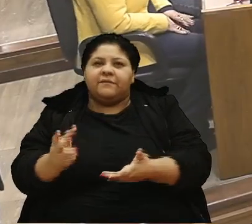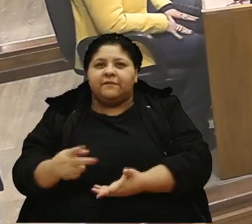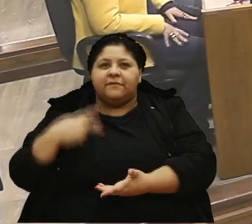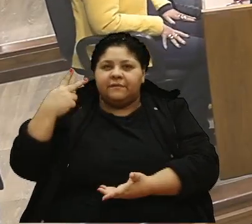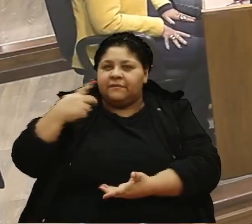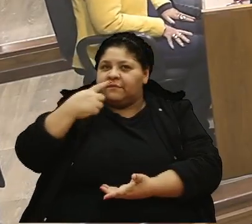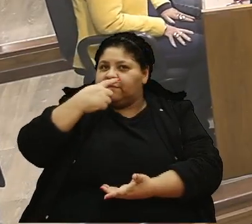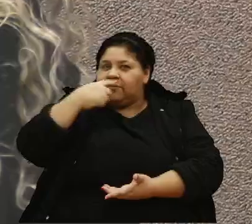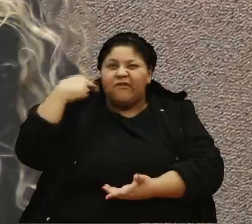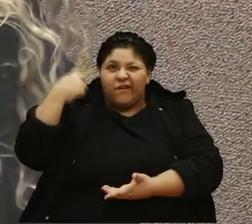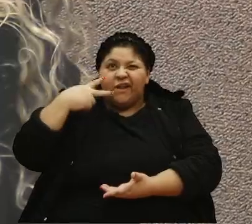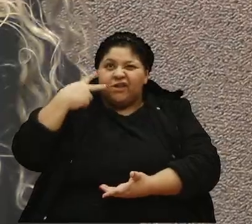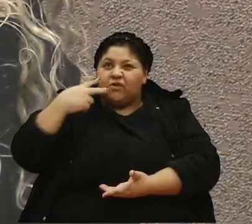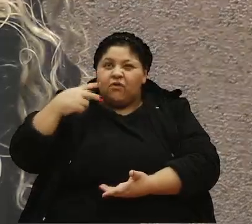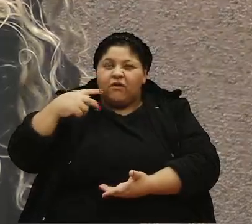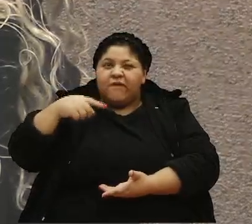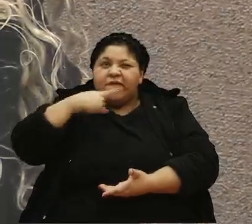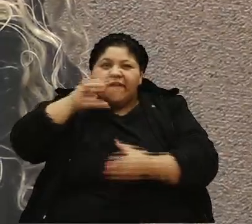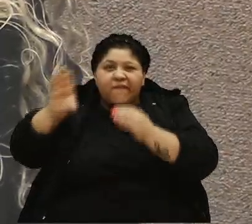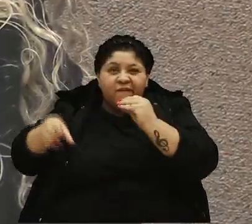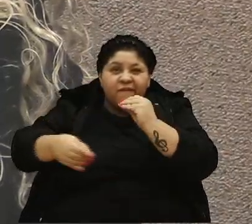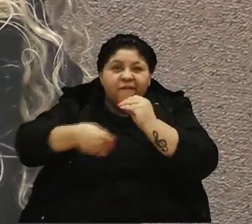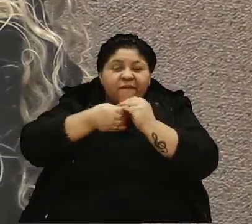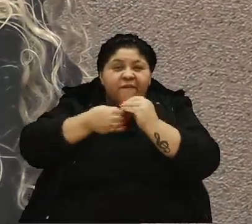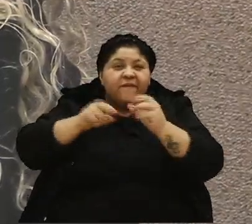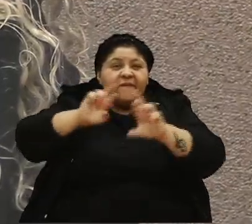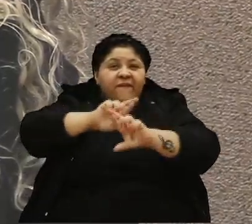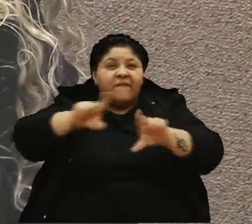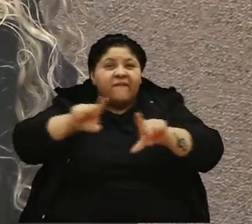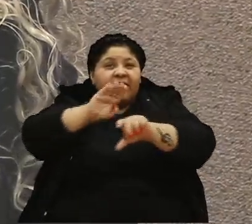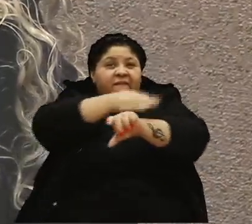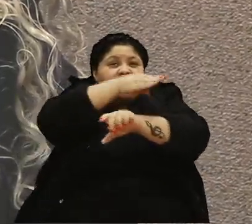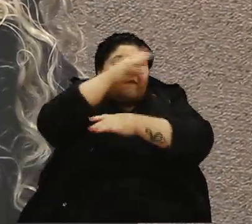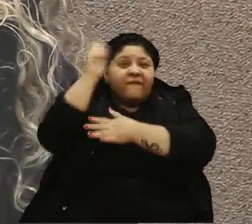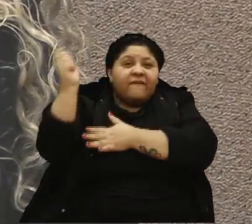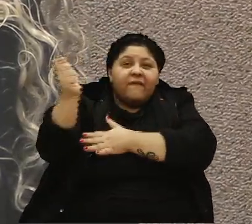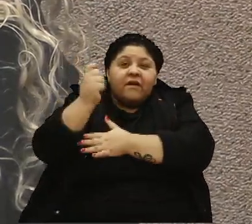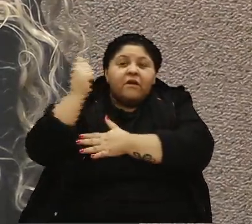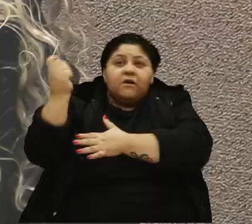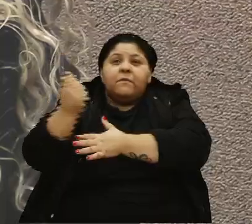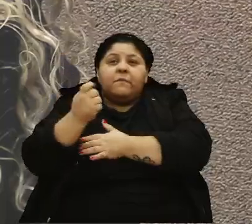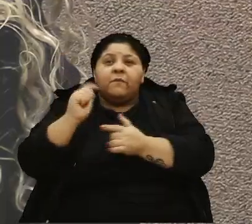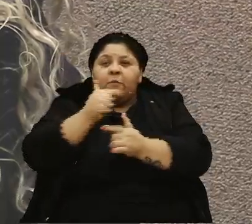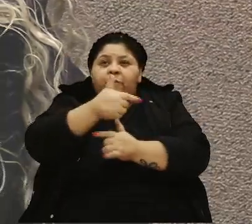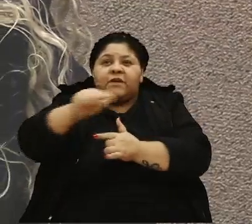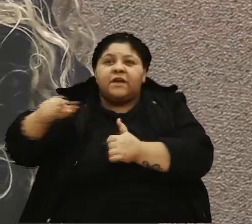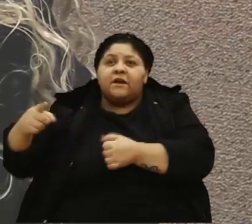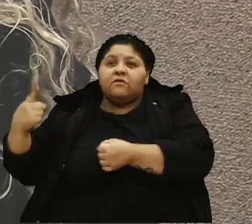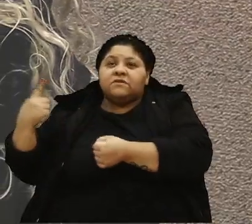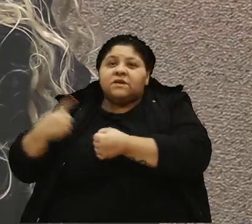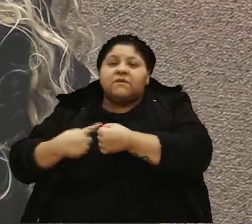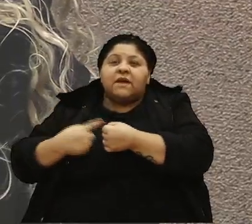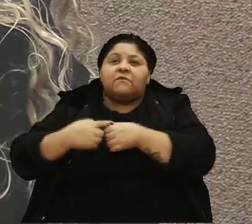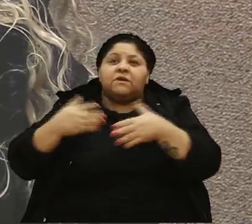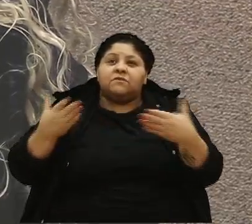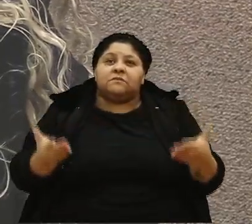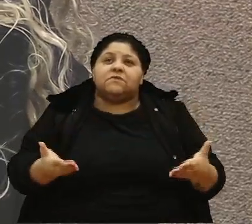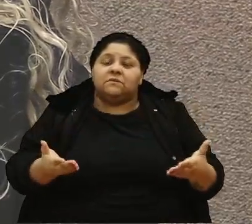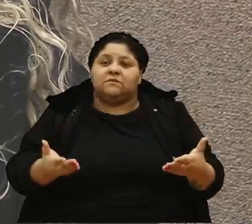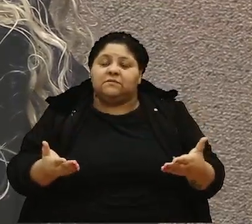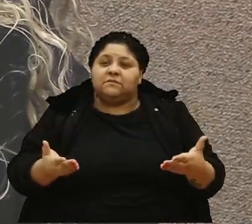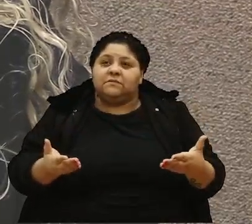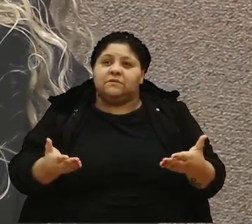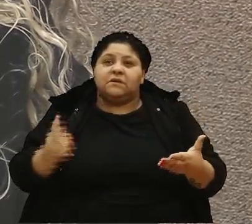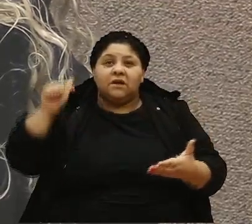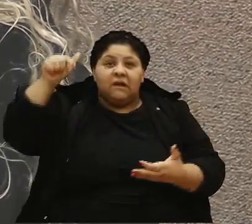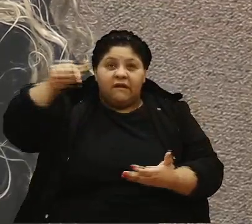do vereador Caleb, né, da questão da diferença da Serra Gaúcha com os demais municípios do estado.